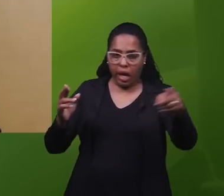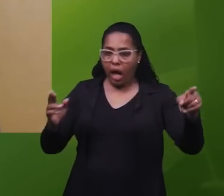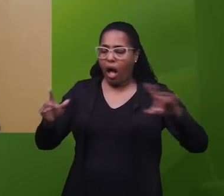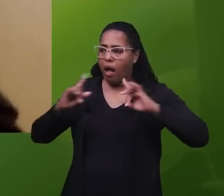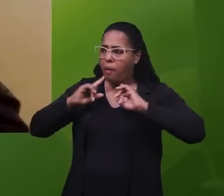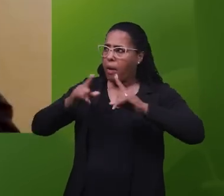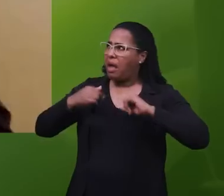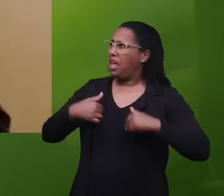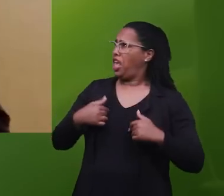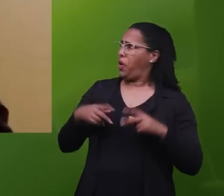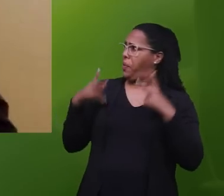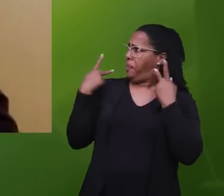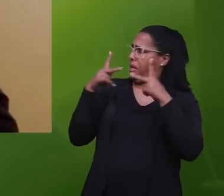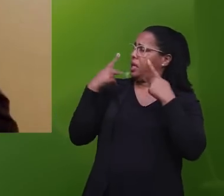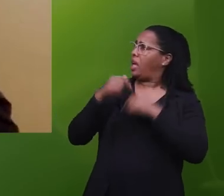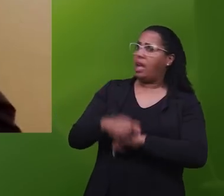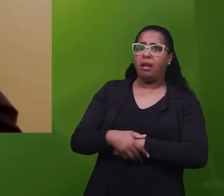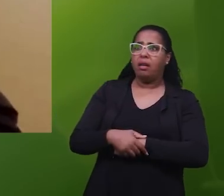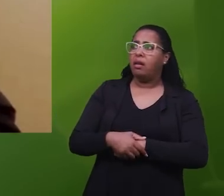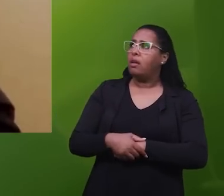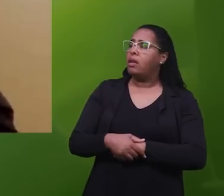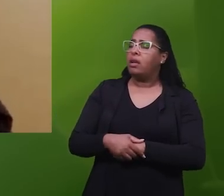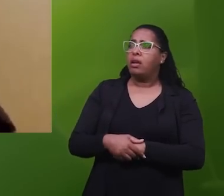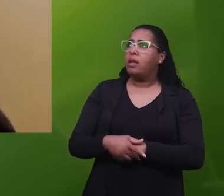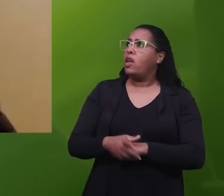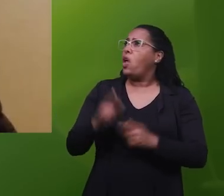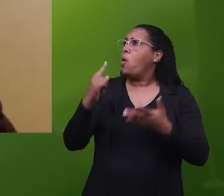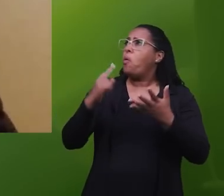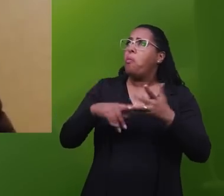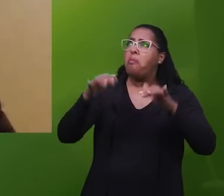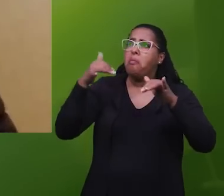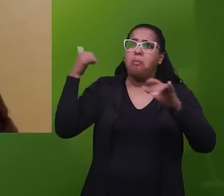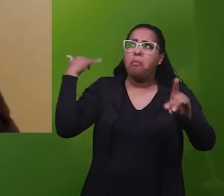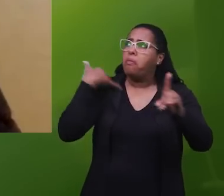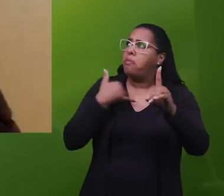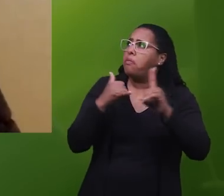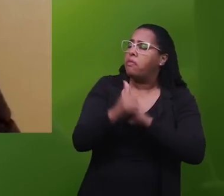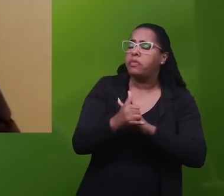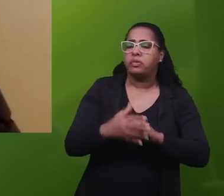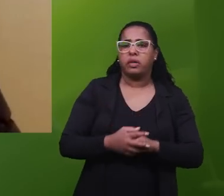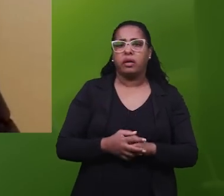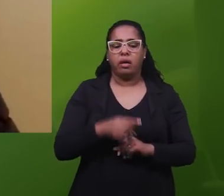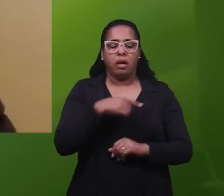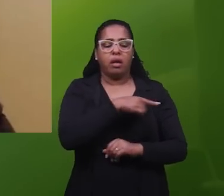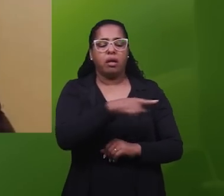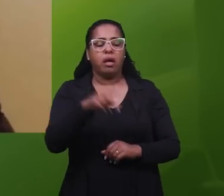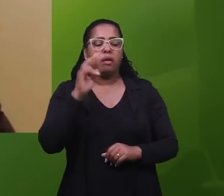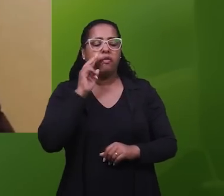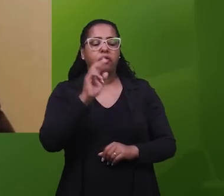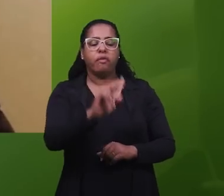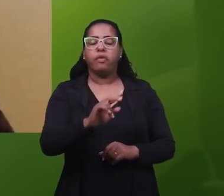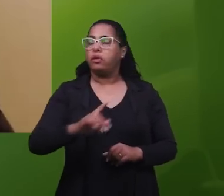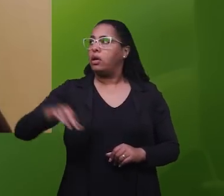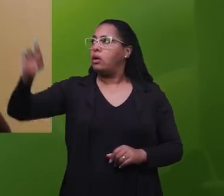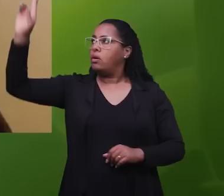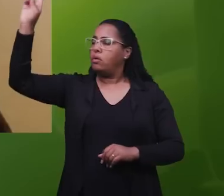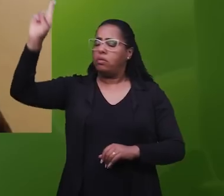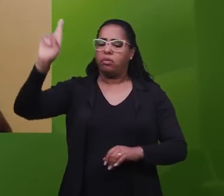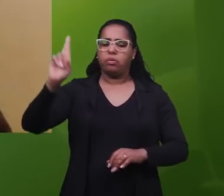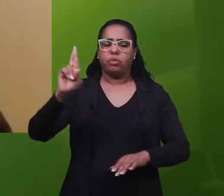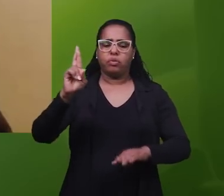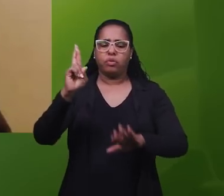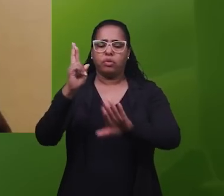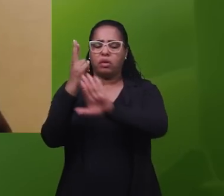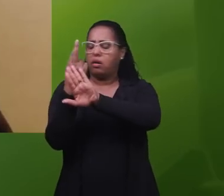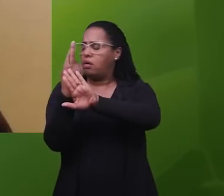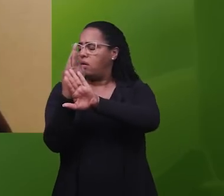poxa, eu preguei, eu fiz isso, eu fiz aquilo, eu profetizei, e vão ouvir, sabe o quê?